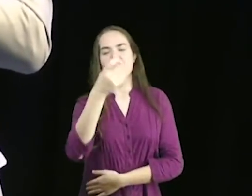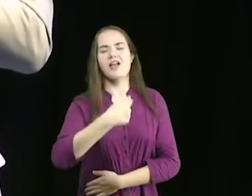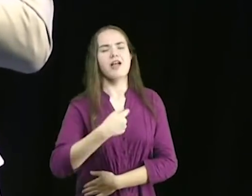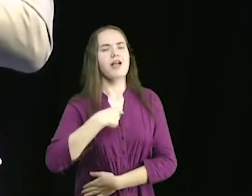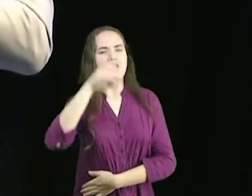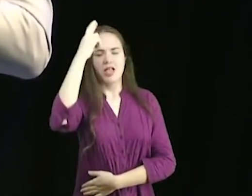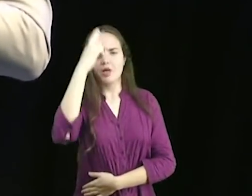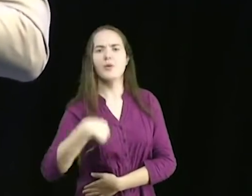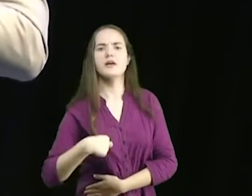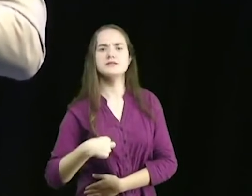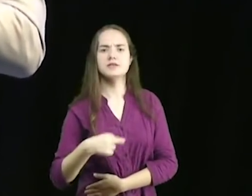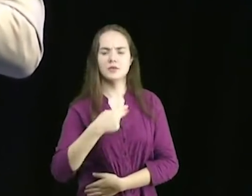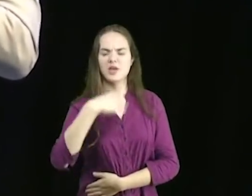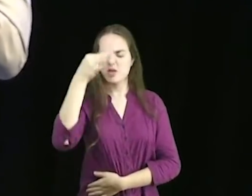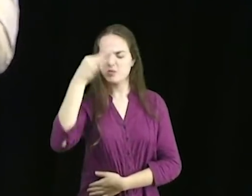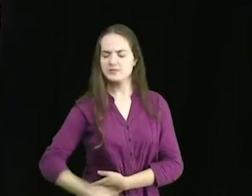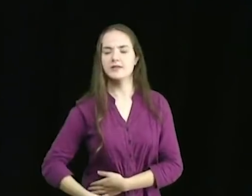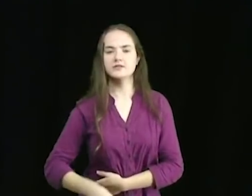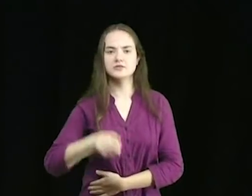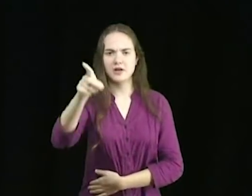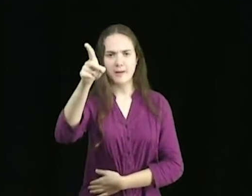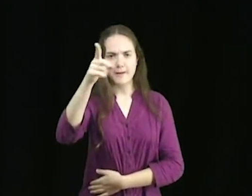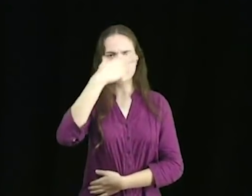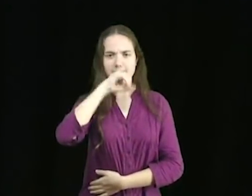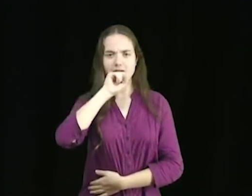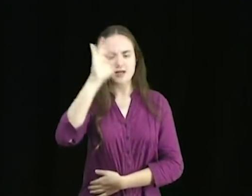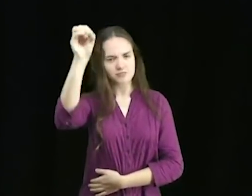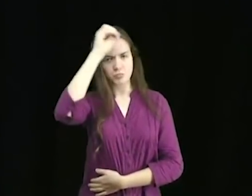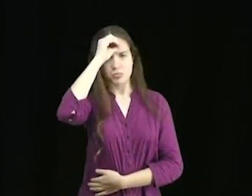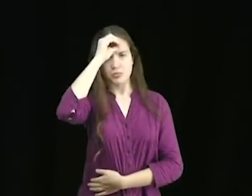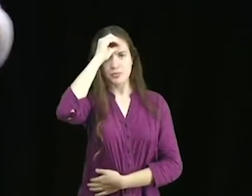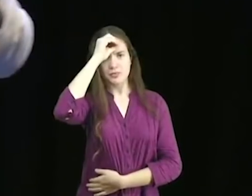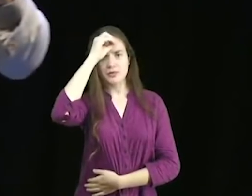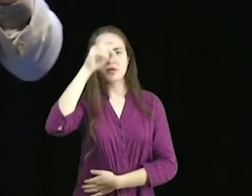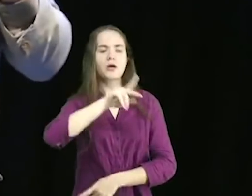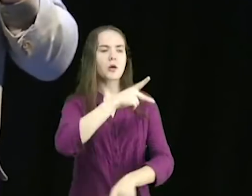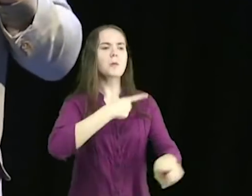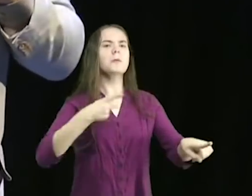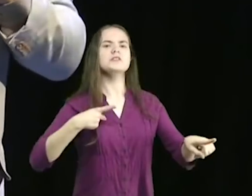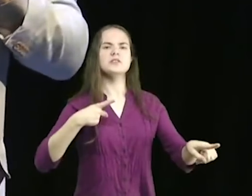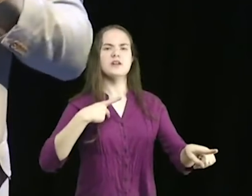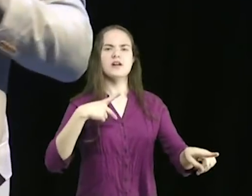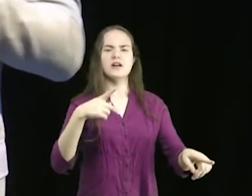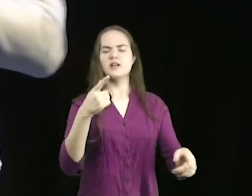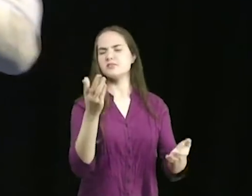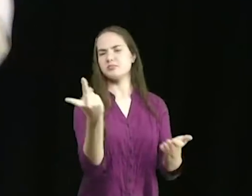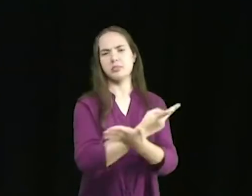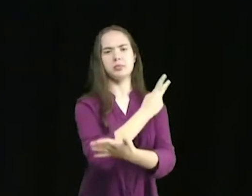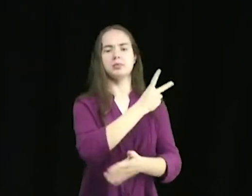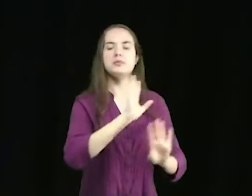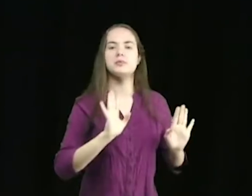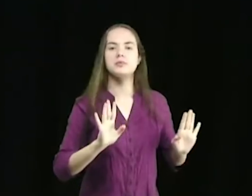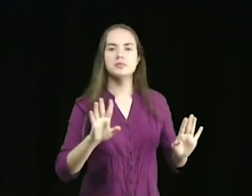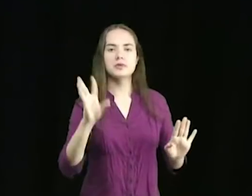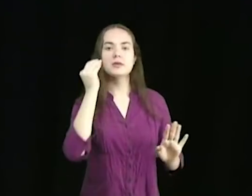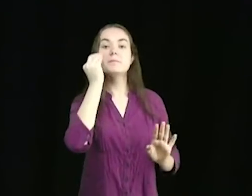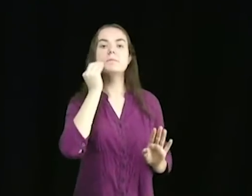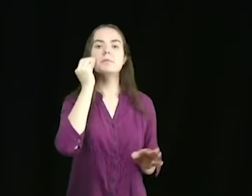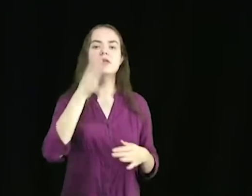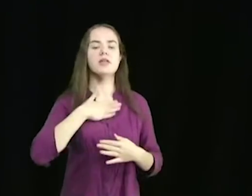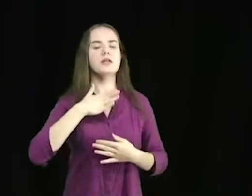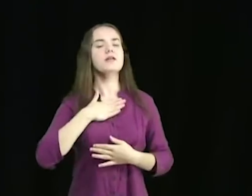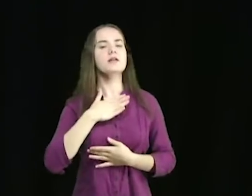razão, que o pai da gente não sabe nada, que o pastor da gente está enganado, que as experiências que a gente tem